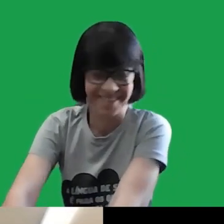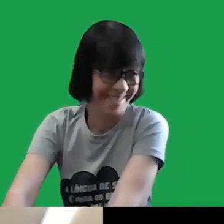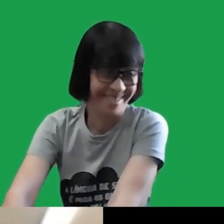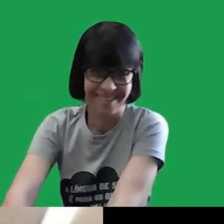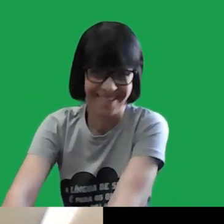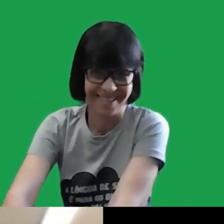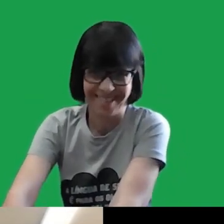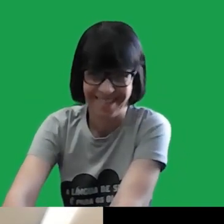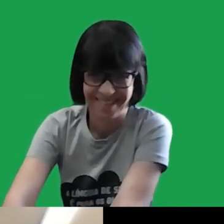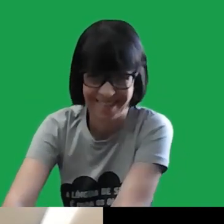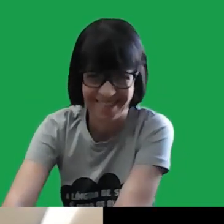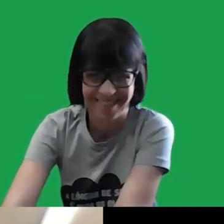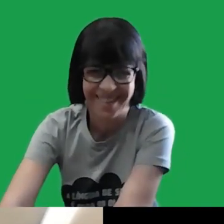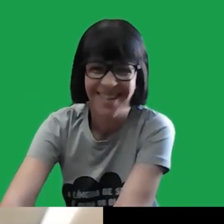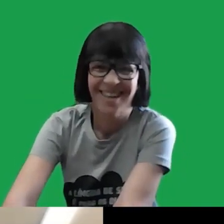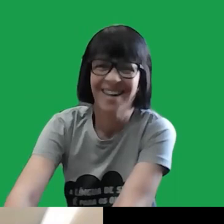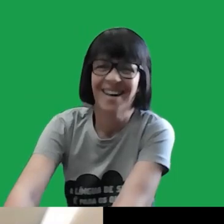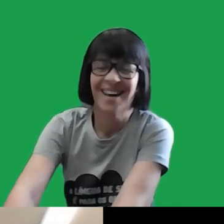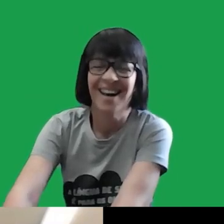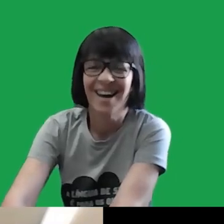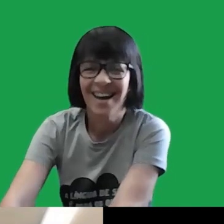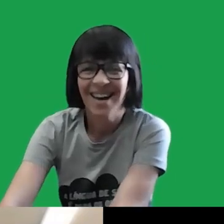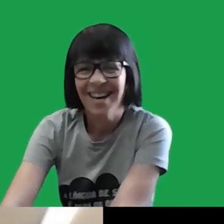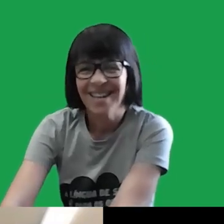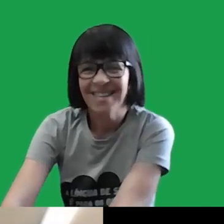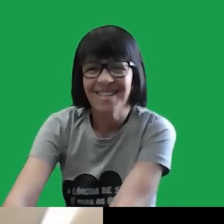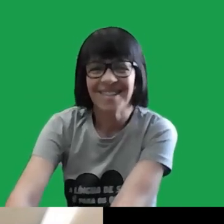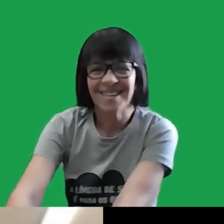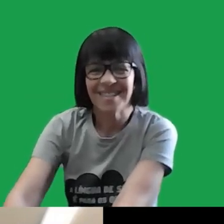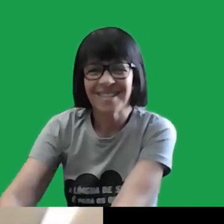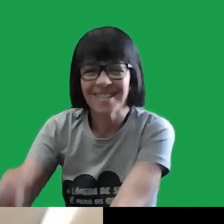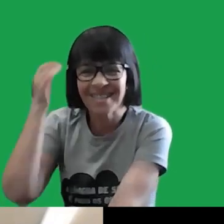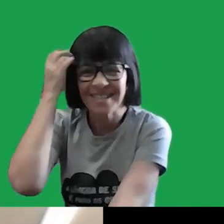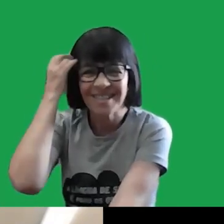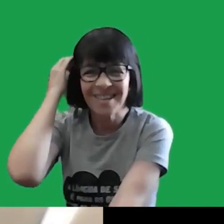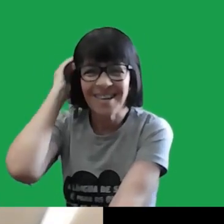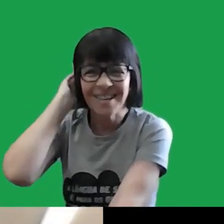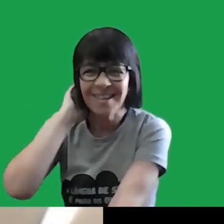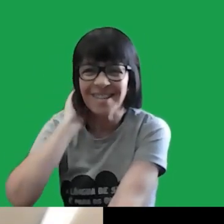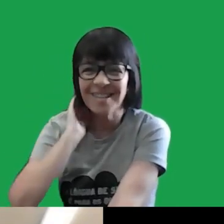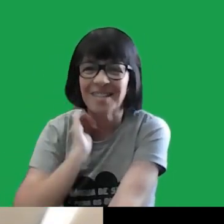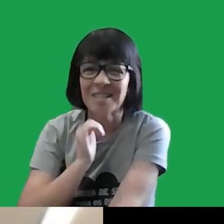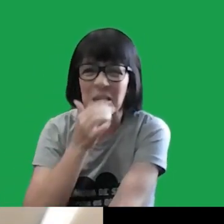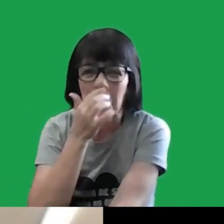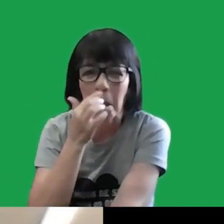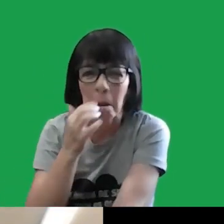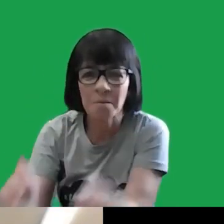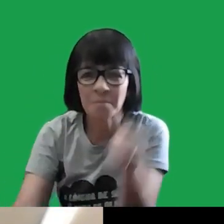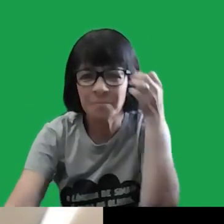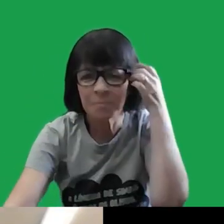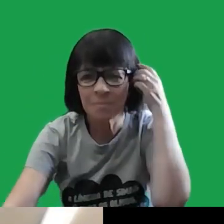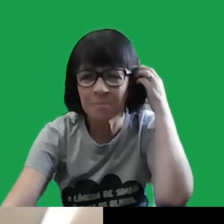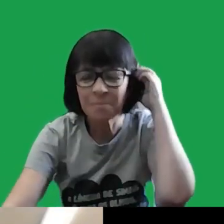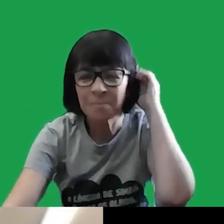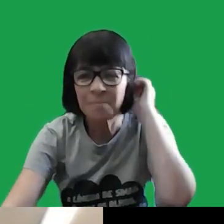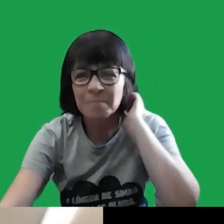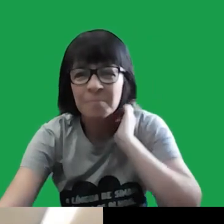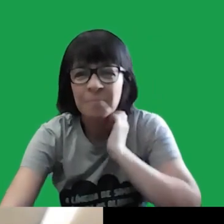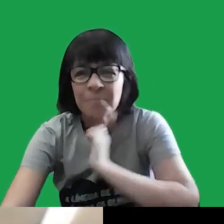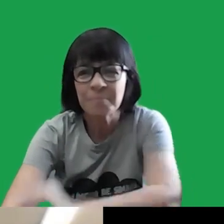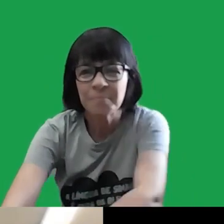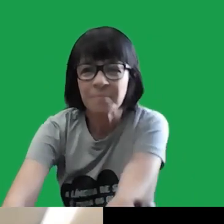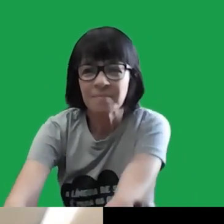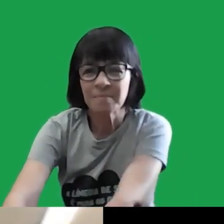doida? Eu aparecer assim? Não tenho coragem, não sei nem o que fazer. Eu tenho um pouquinho de dificuldade com o público, né?